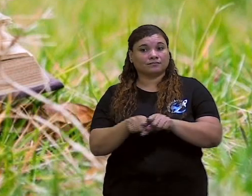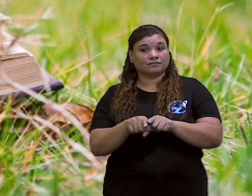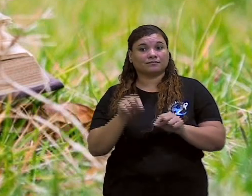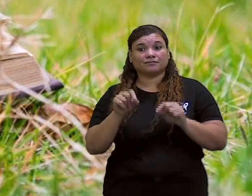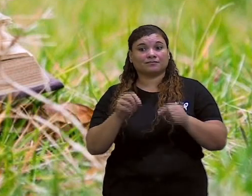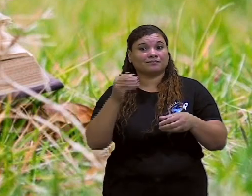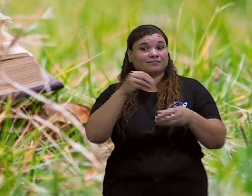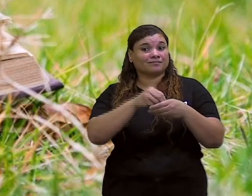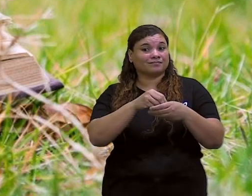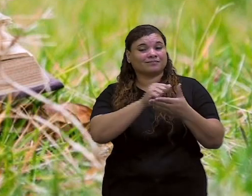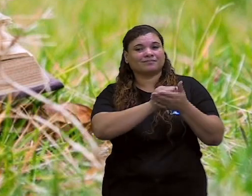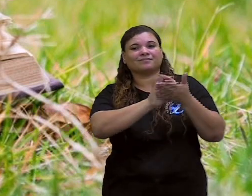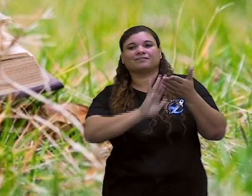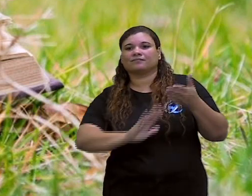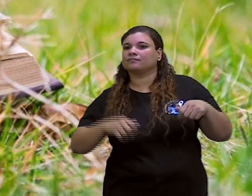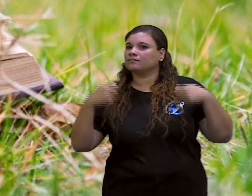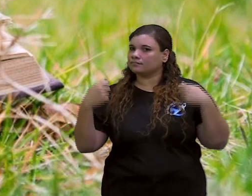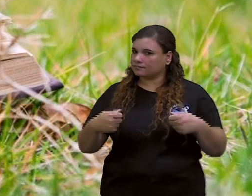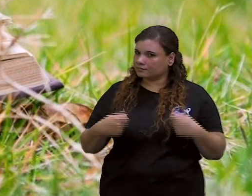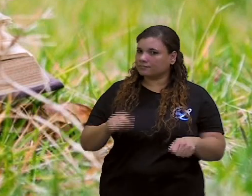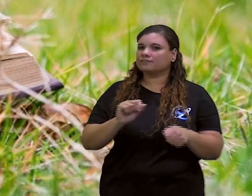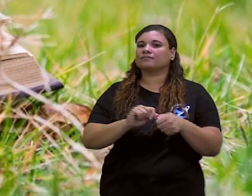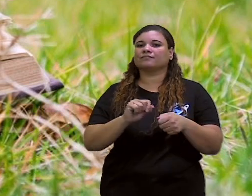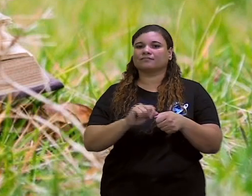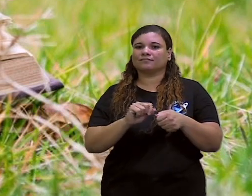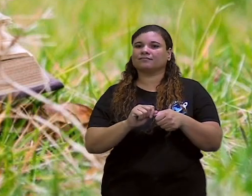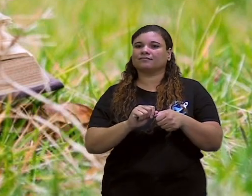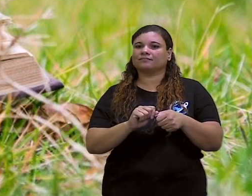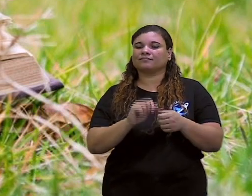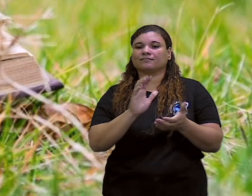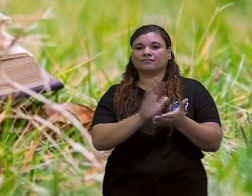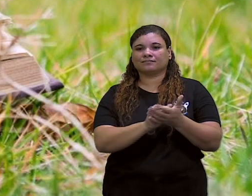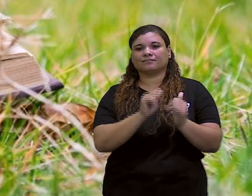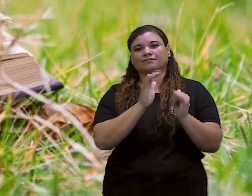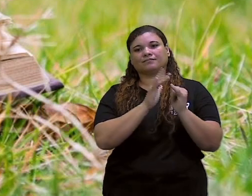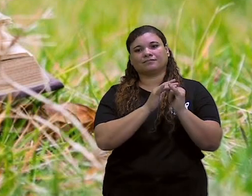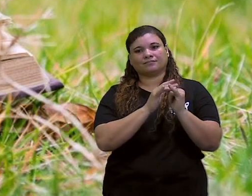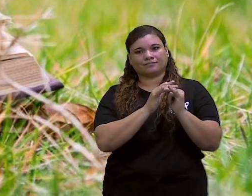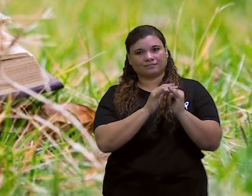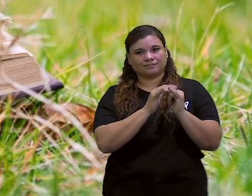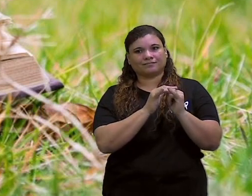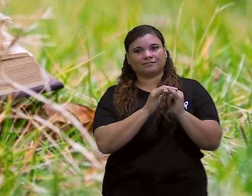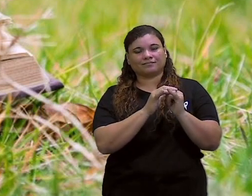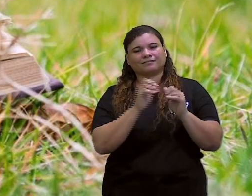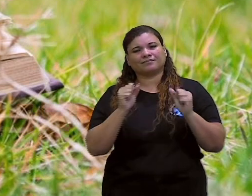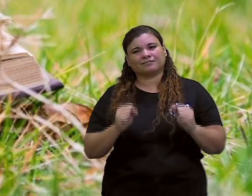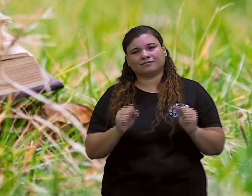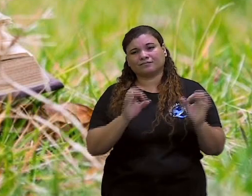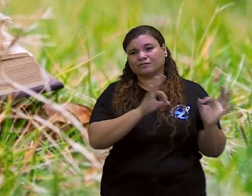as atividades, tá? Se inscrevam, sim, no nosso canal YouTube, revejam as